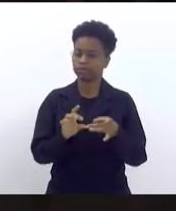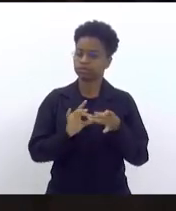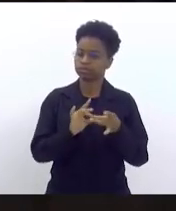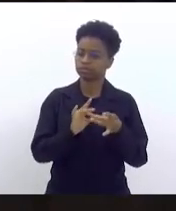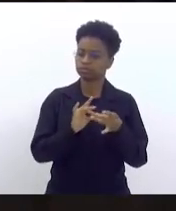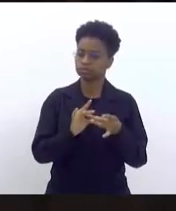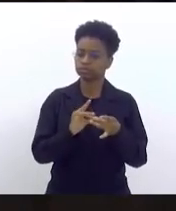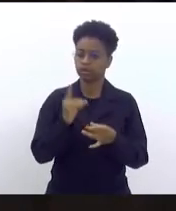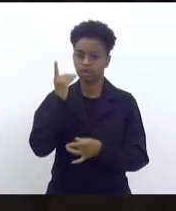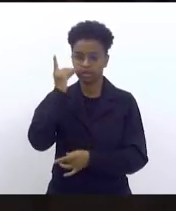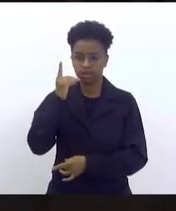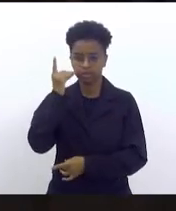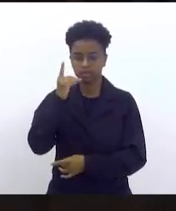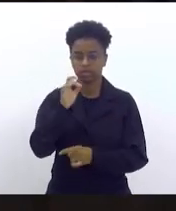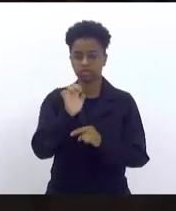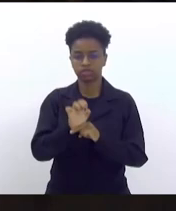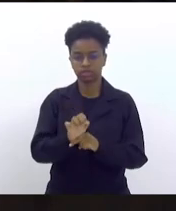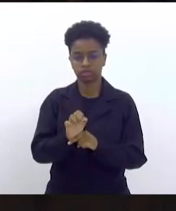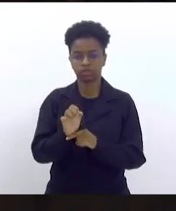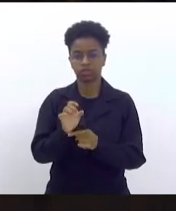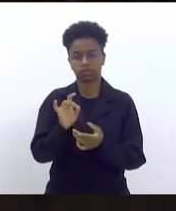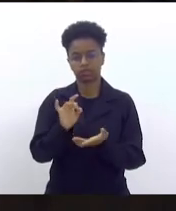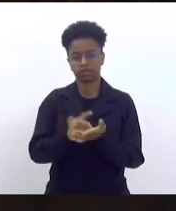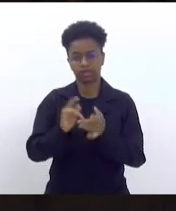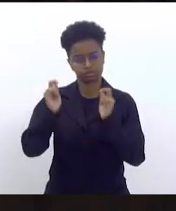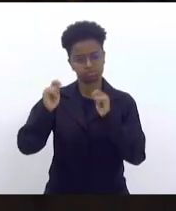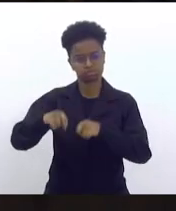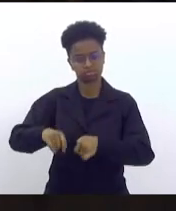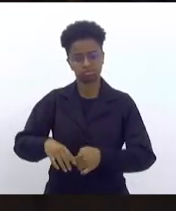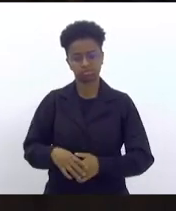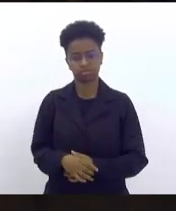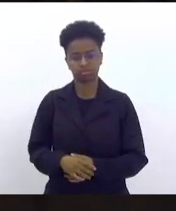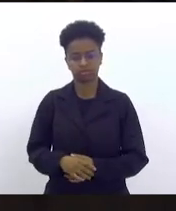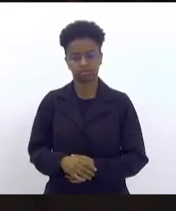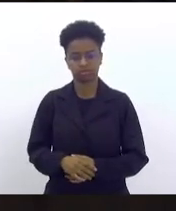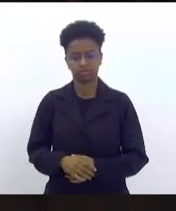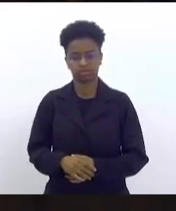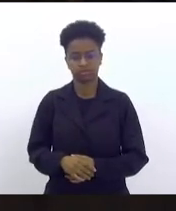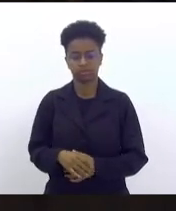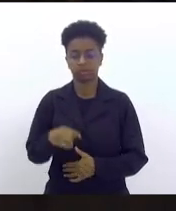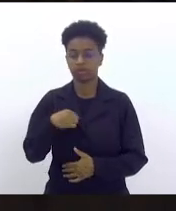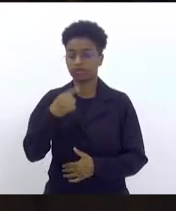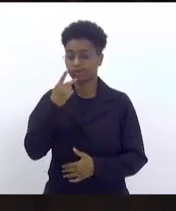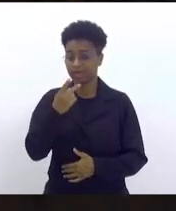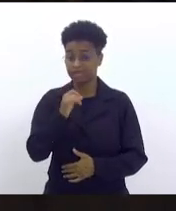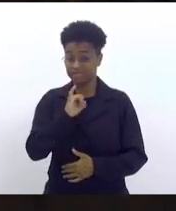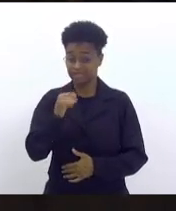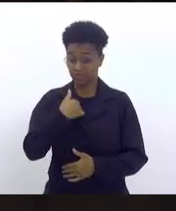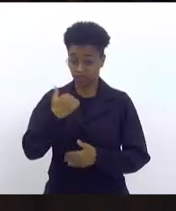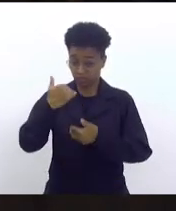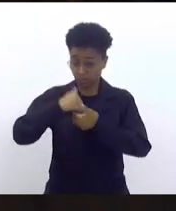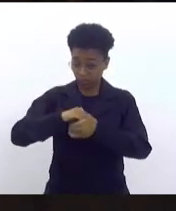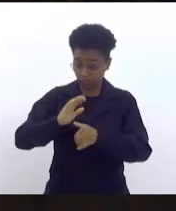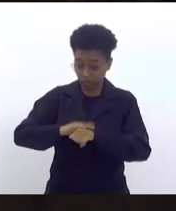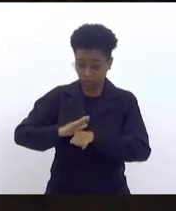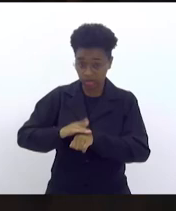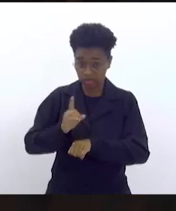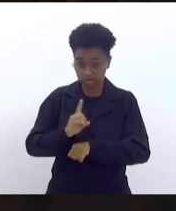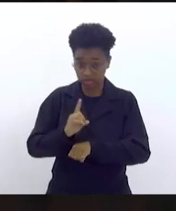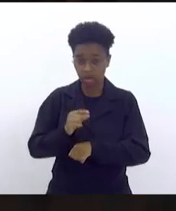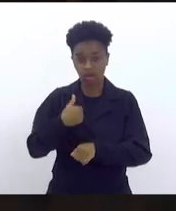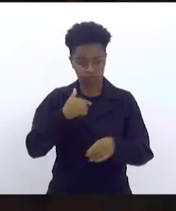um deputado estadual muito competente eu costumo brincar dizendo que se eu não votasse em mim mesmo certamente